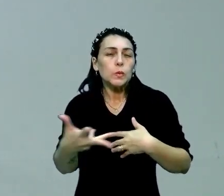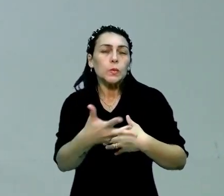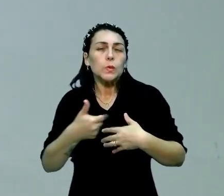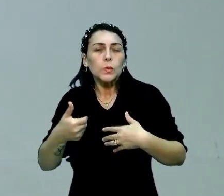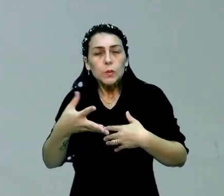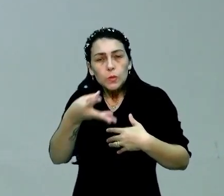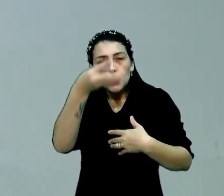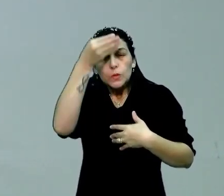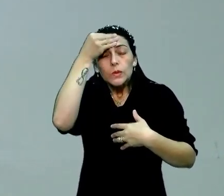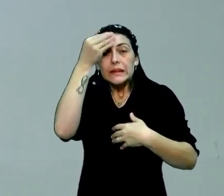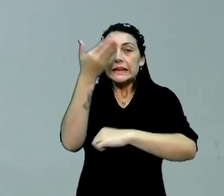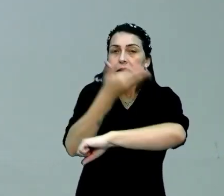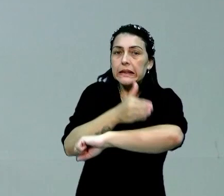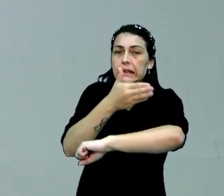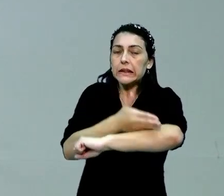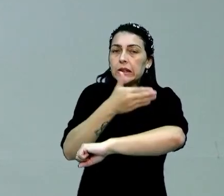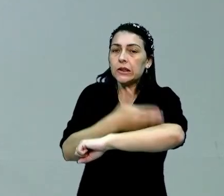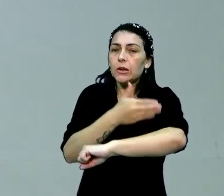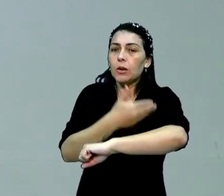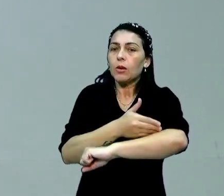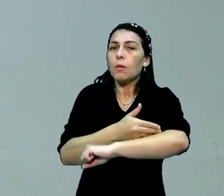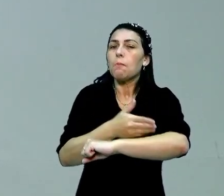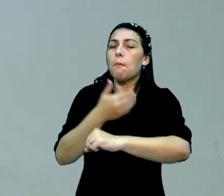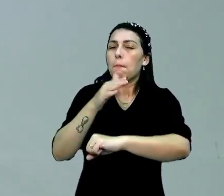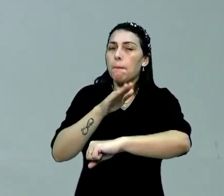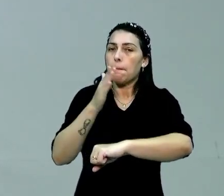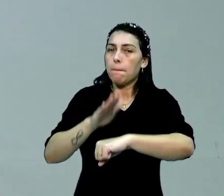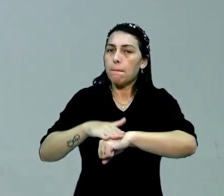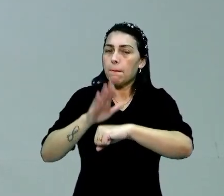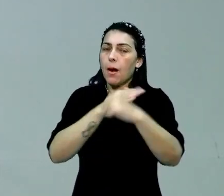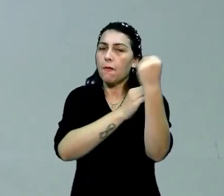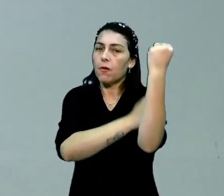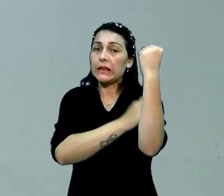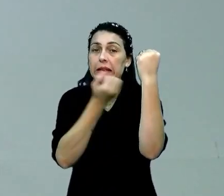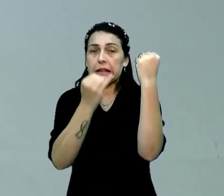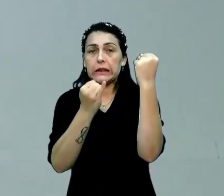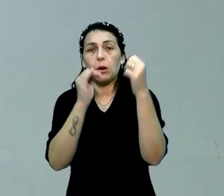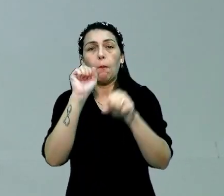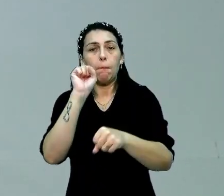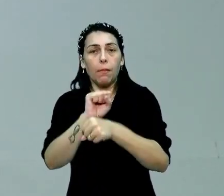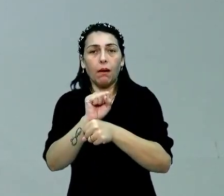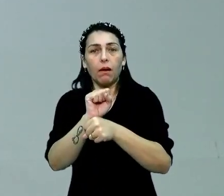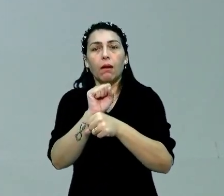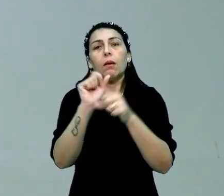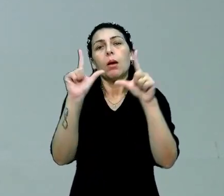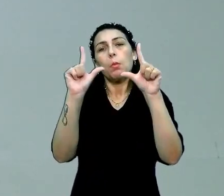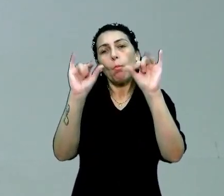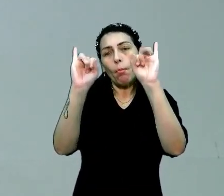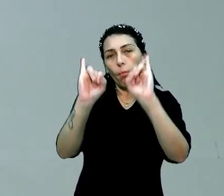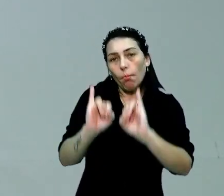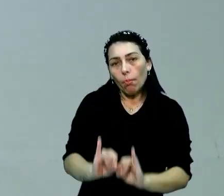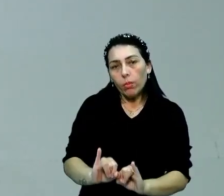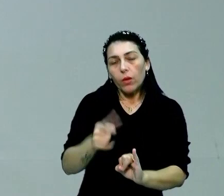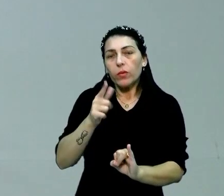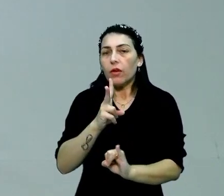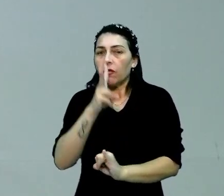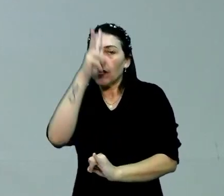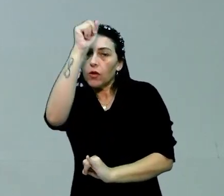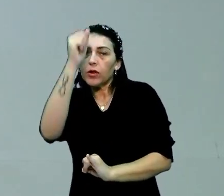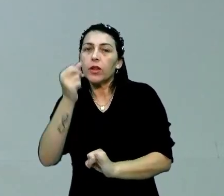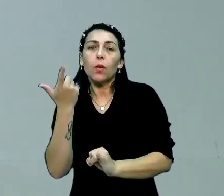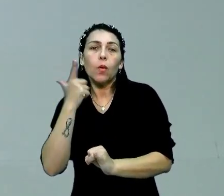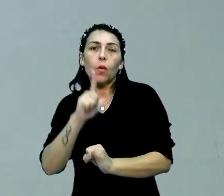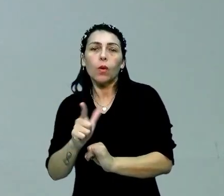Então, se eu treinar, eu consigo ficar um pouco mais forte. Se eu parar de treinar, provavelmente eu já não vou ter aquele fortalecimento que eu ganhei